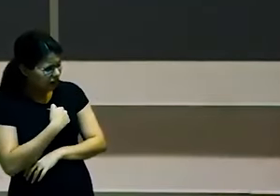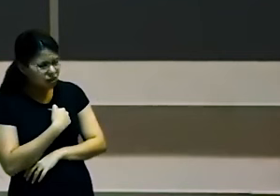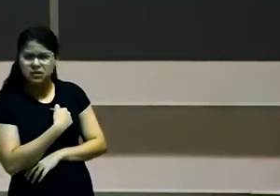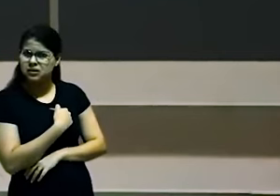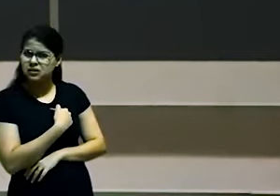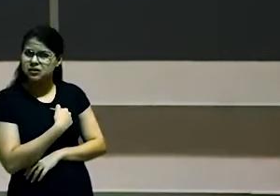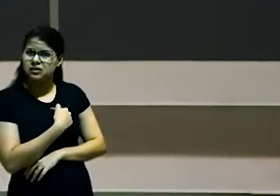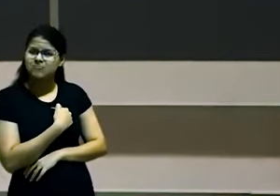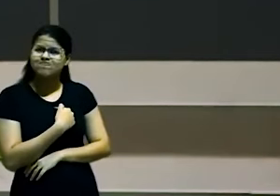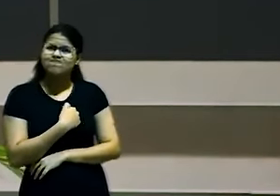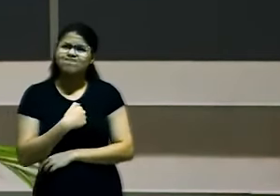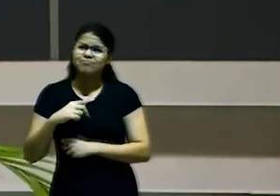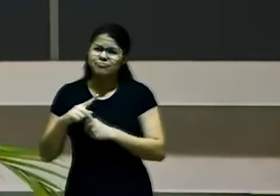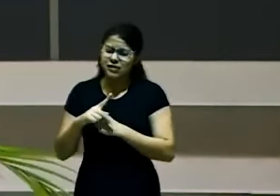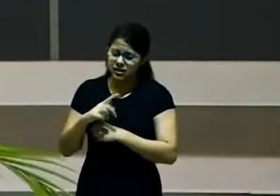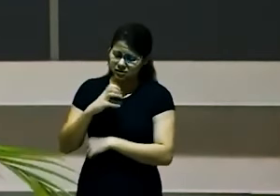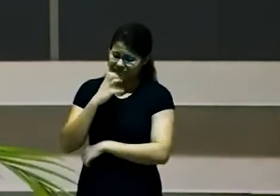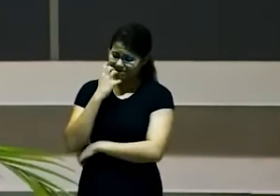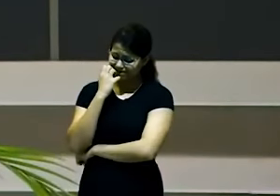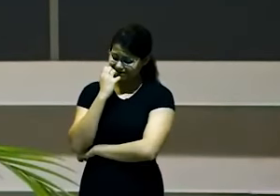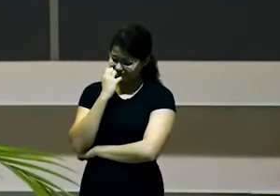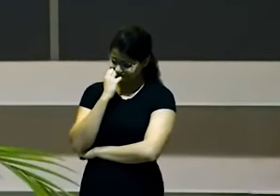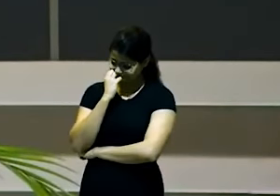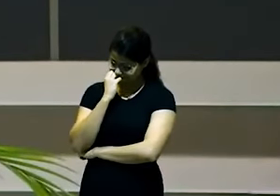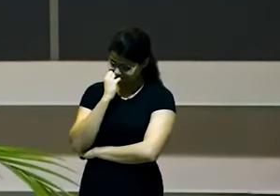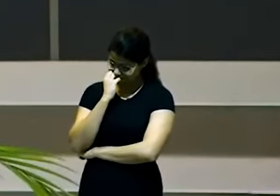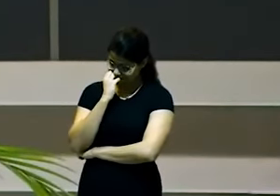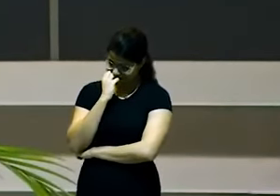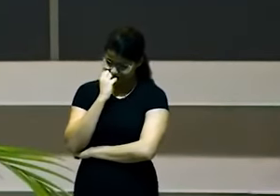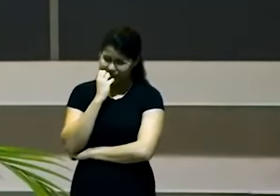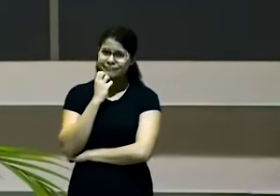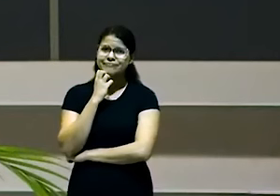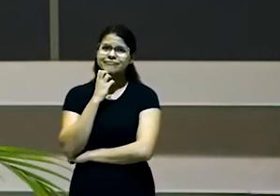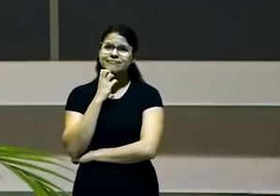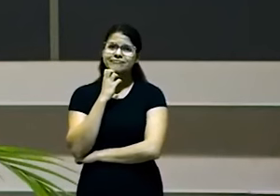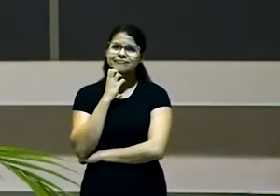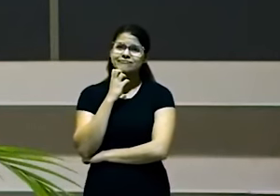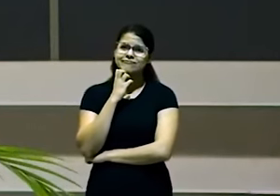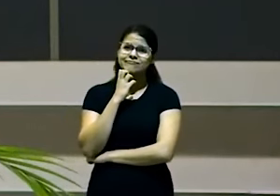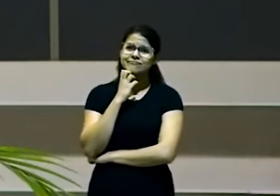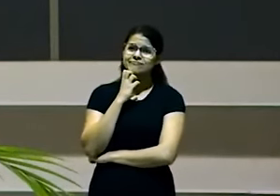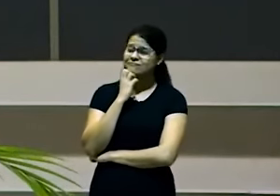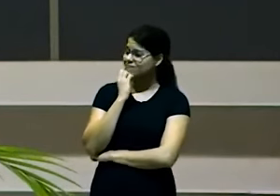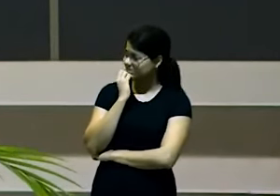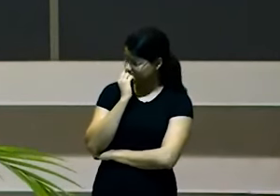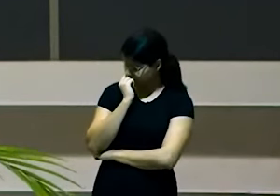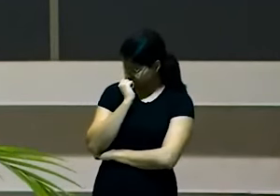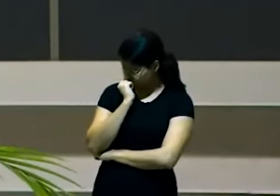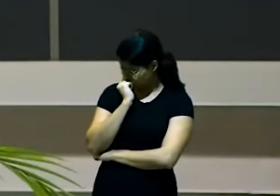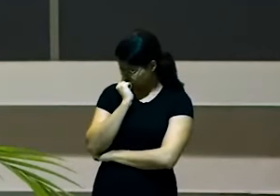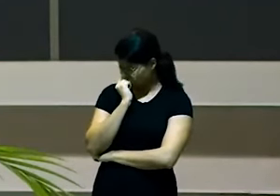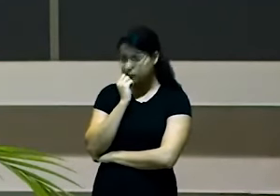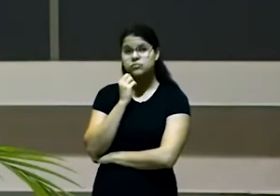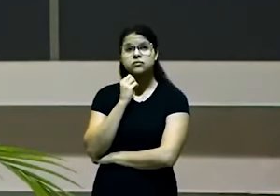Pedro se entristece tu me ama mais do que esses Será que